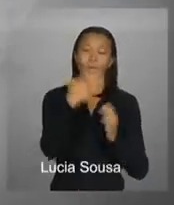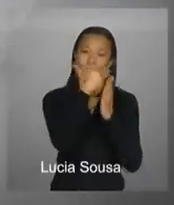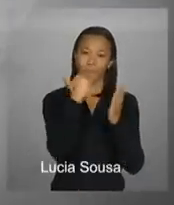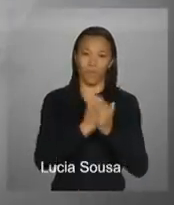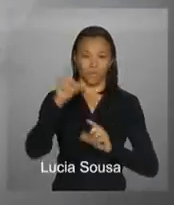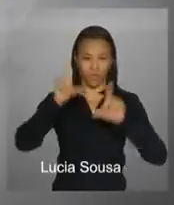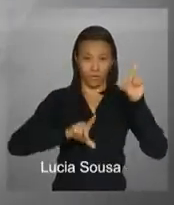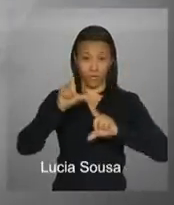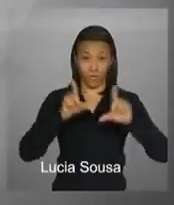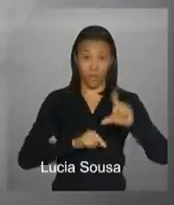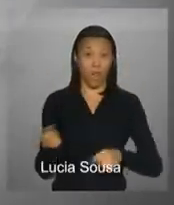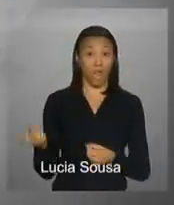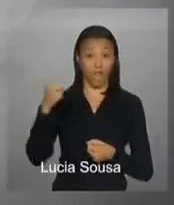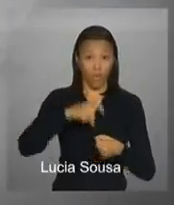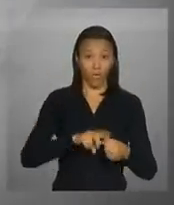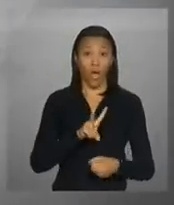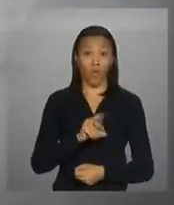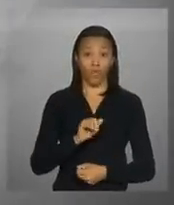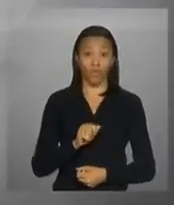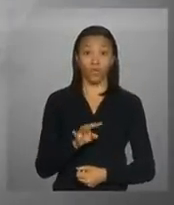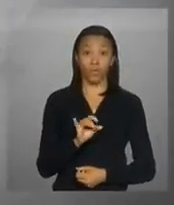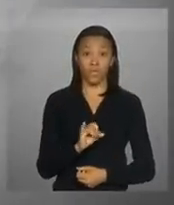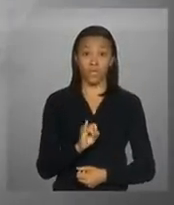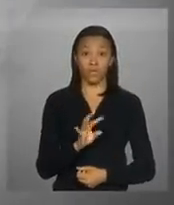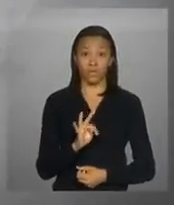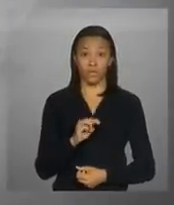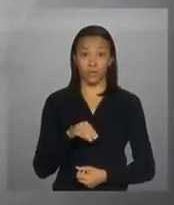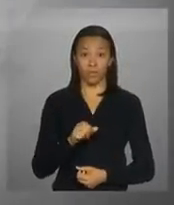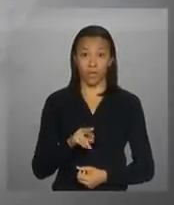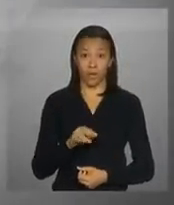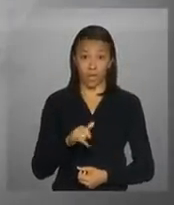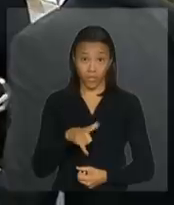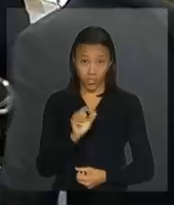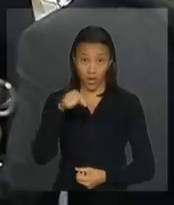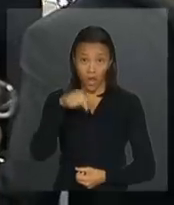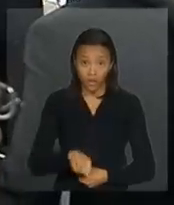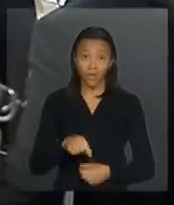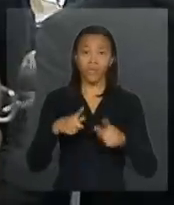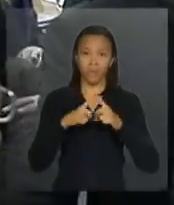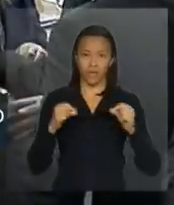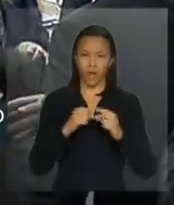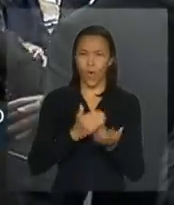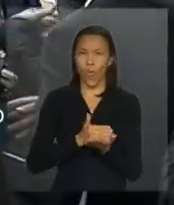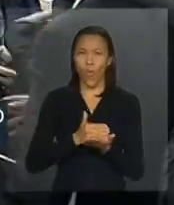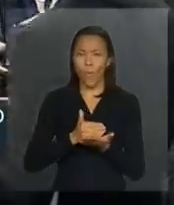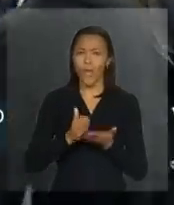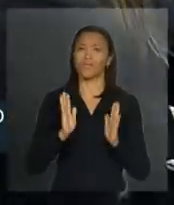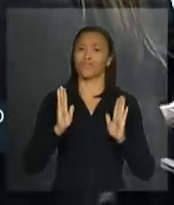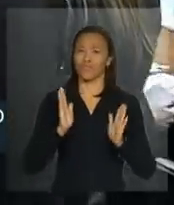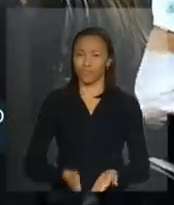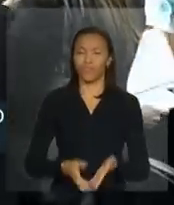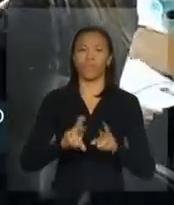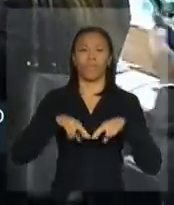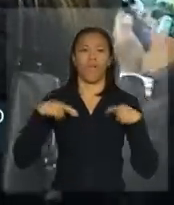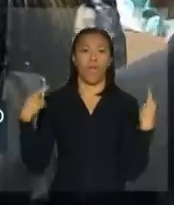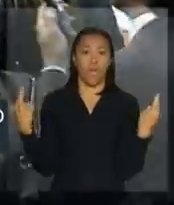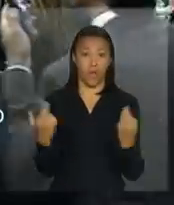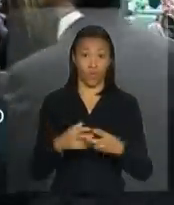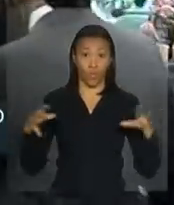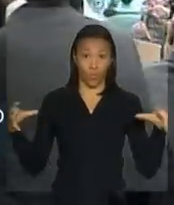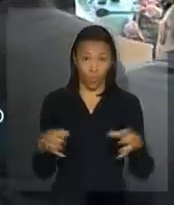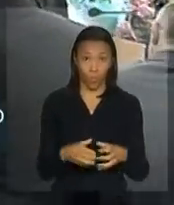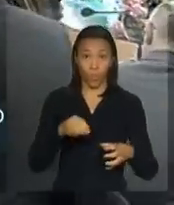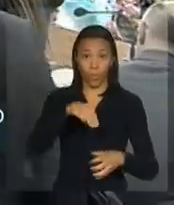Interrompemos a programação para voltar ao vivo ao Palácio do Itamaraty, em Brasília. Começa neste momento a reunião